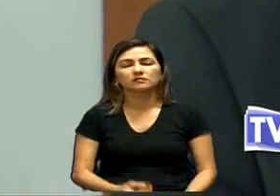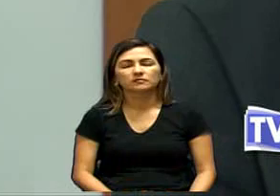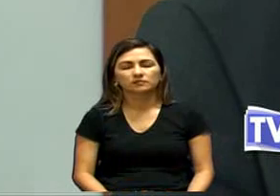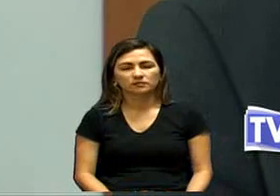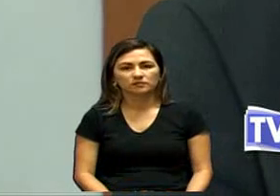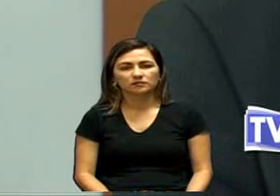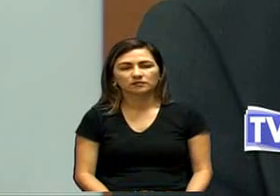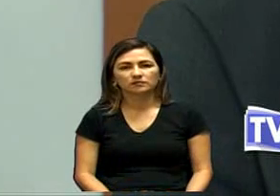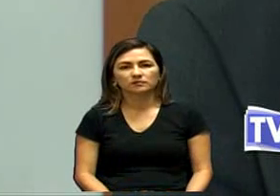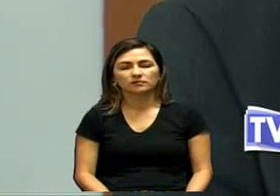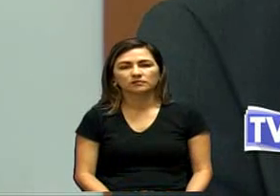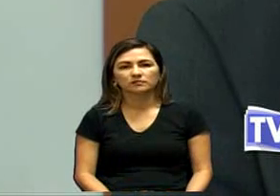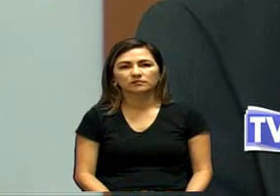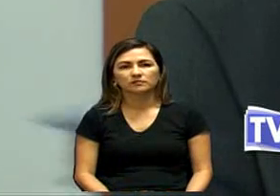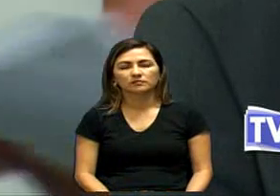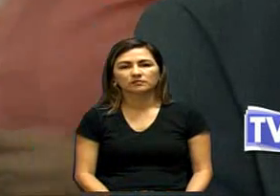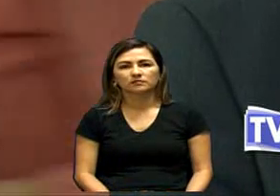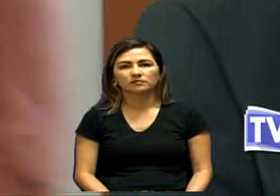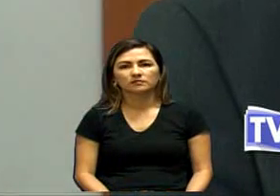1.